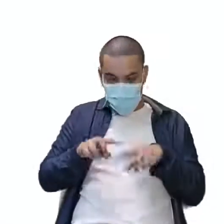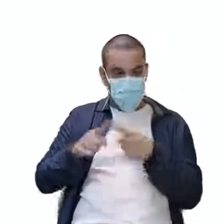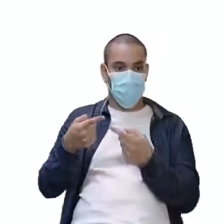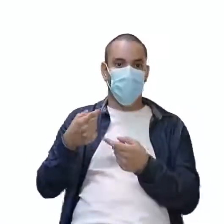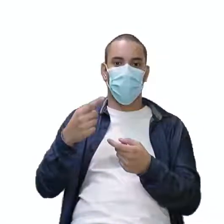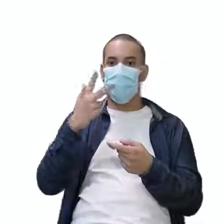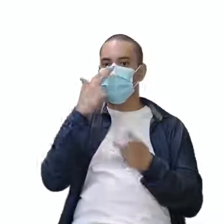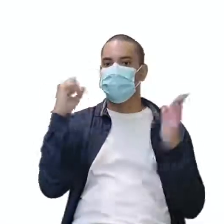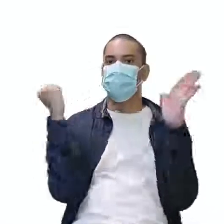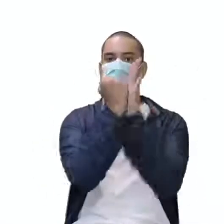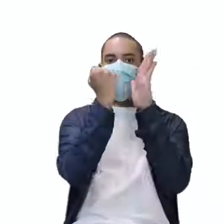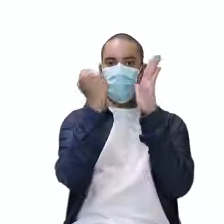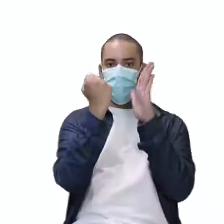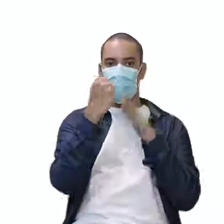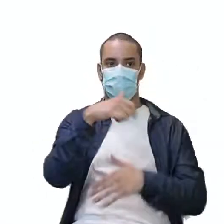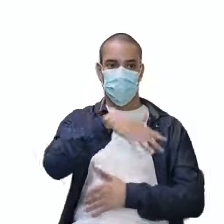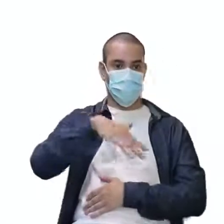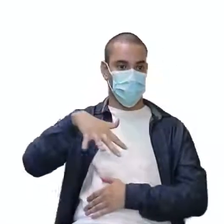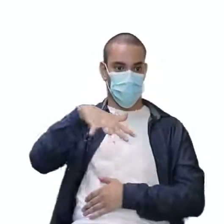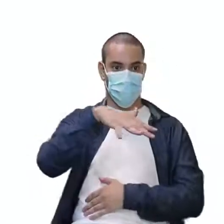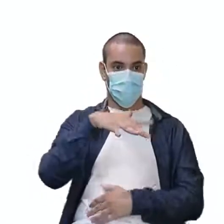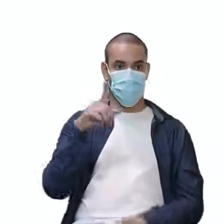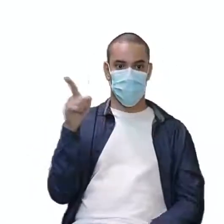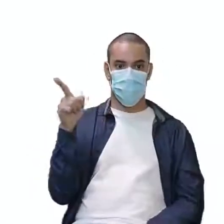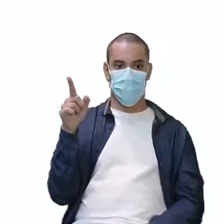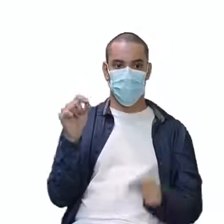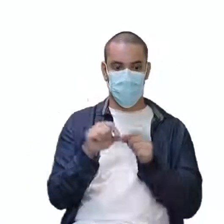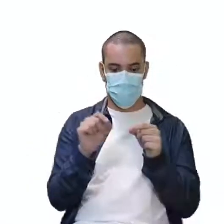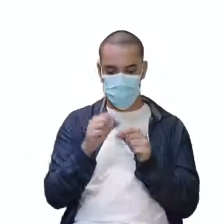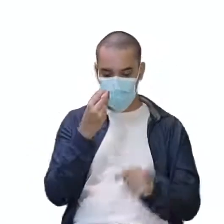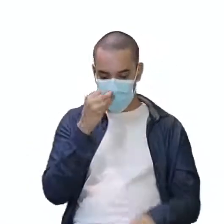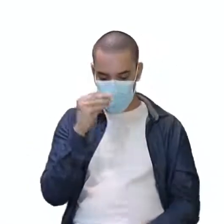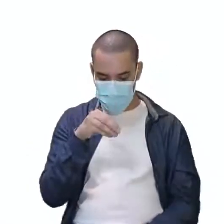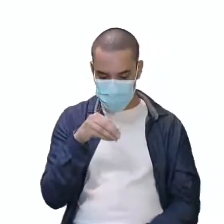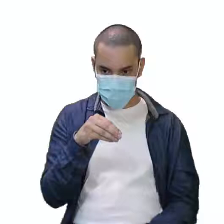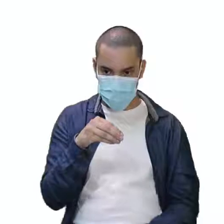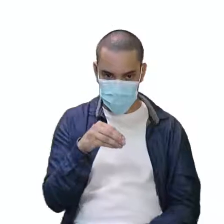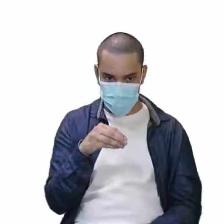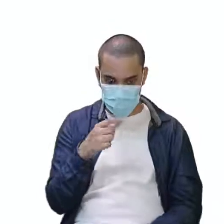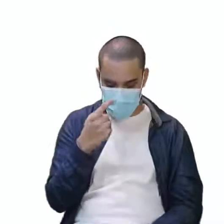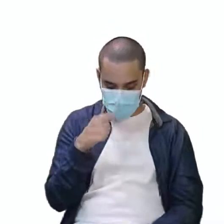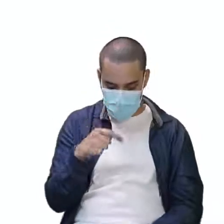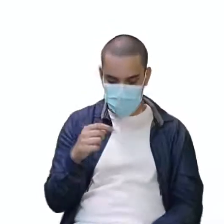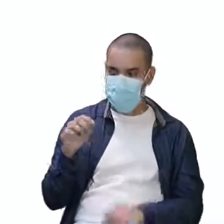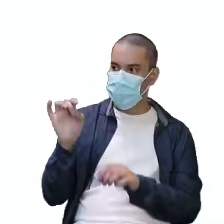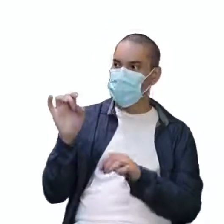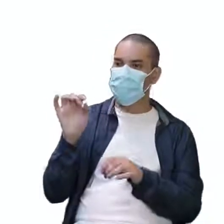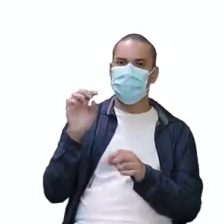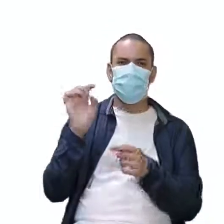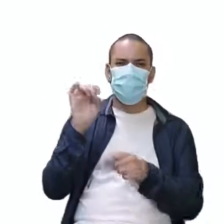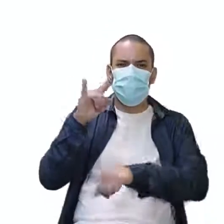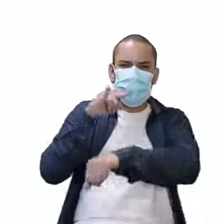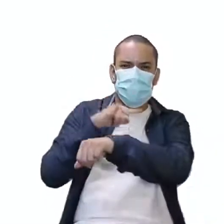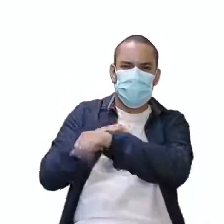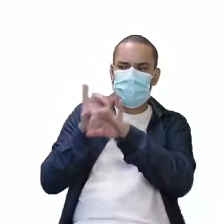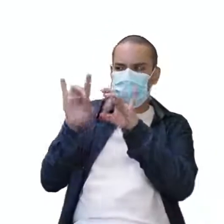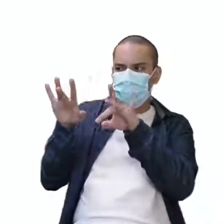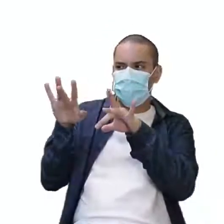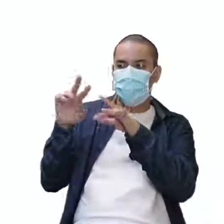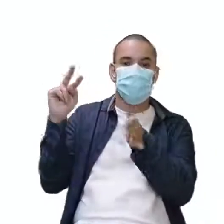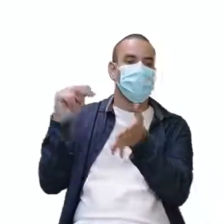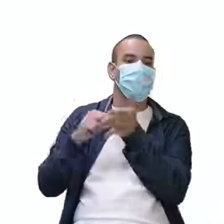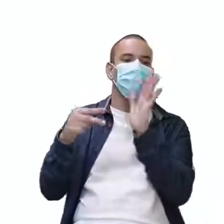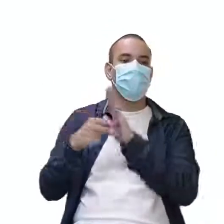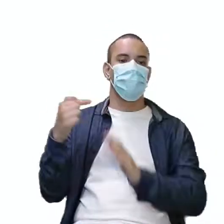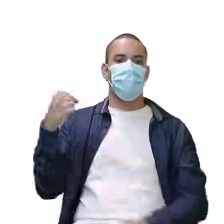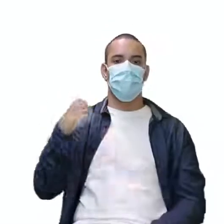bexiguinha, tá? Quando ele demarca, ele simplesmente dá aquela cheiradinha, dá aquela uma urinadazinha bem de leve, só para